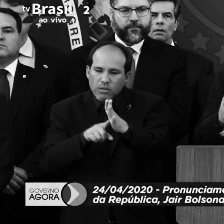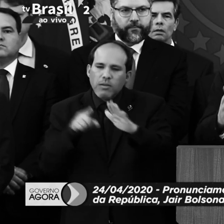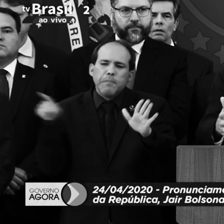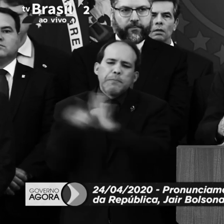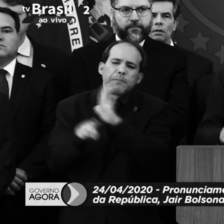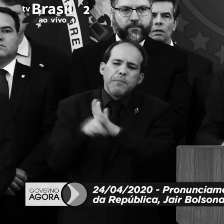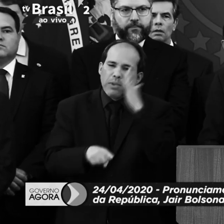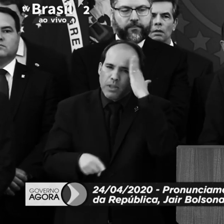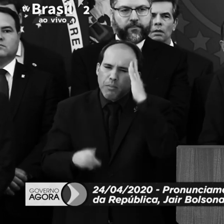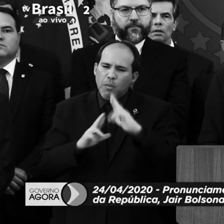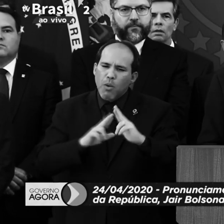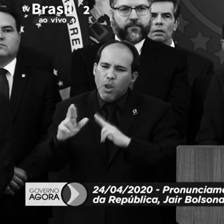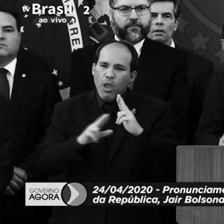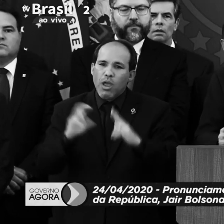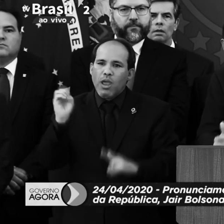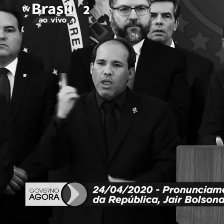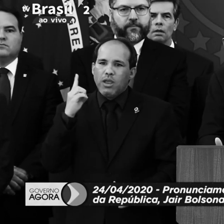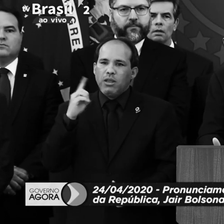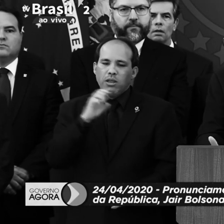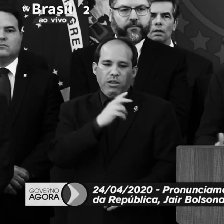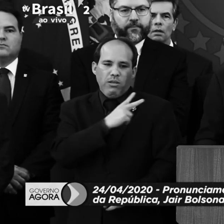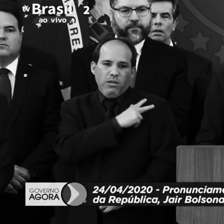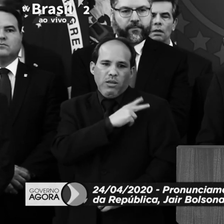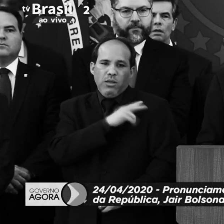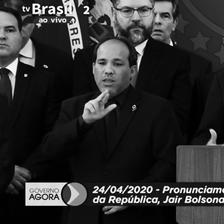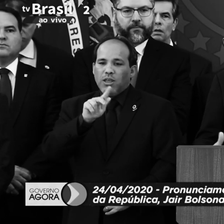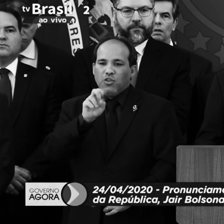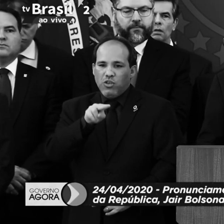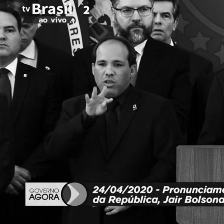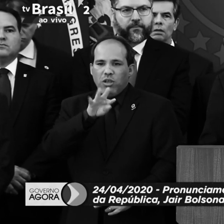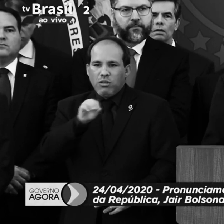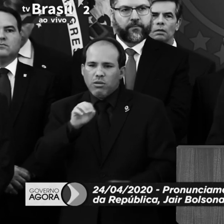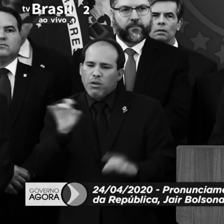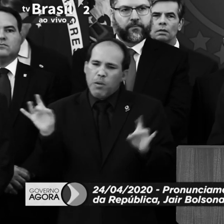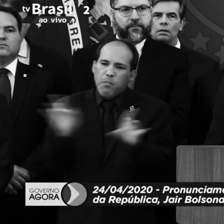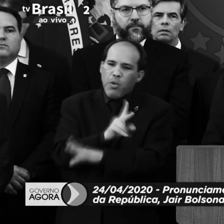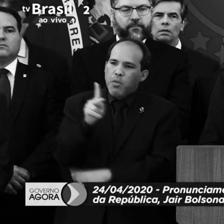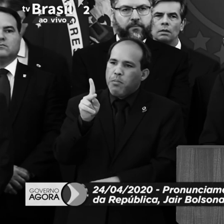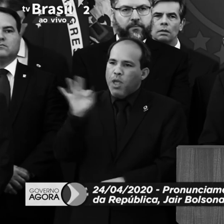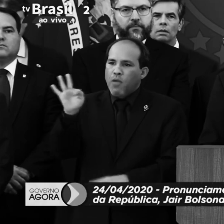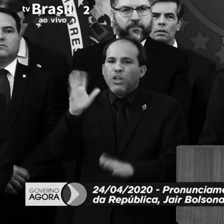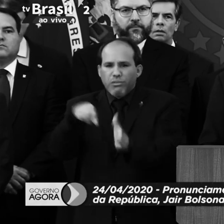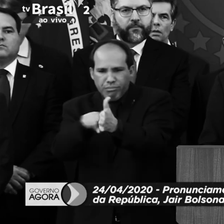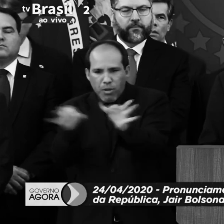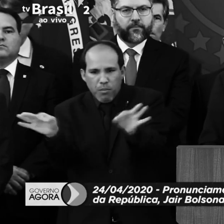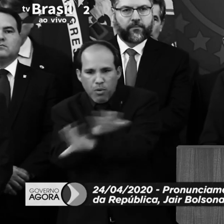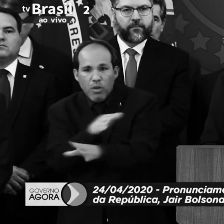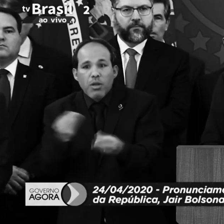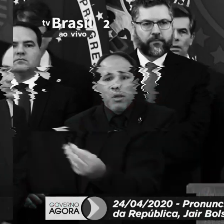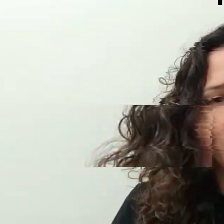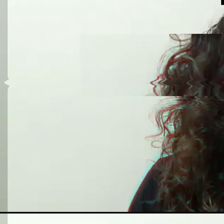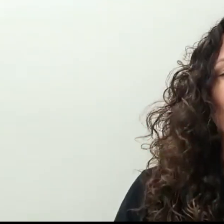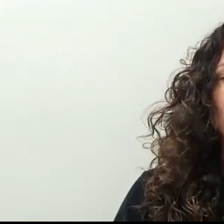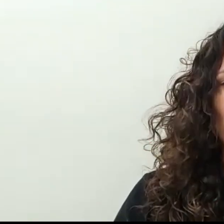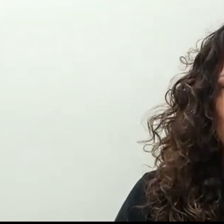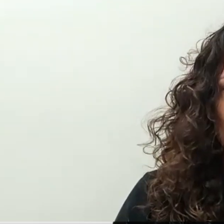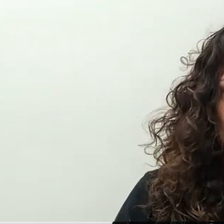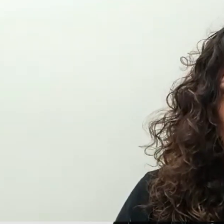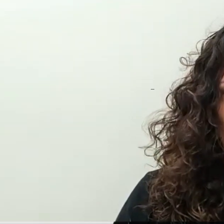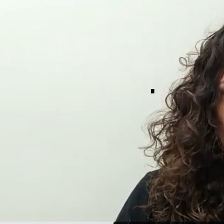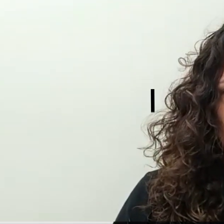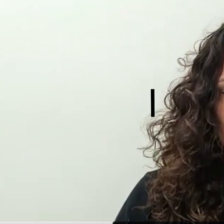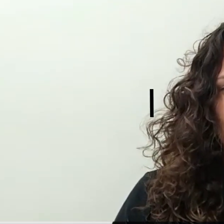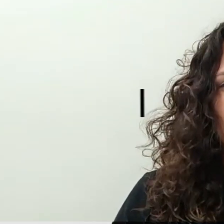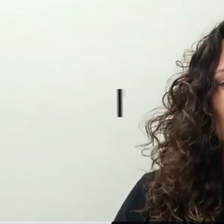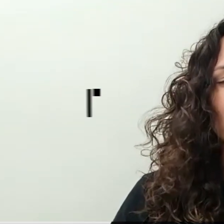a PF fez o seu trabalho, interrogou e está comigo a cópia do interrogatório. Nós,